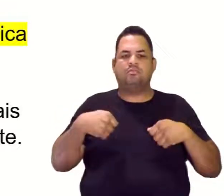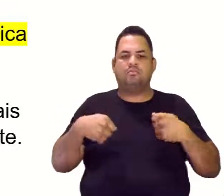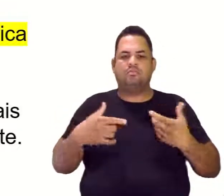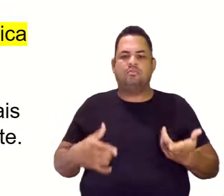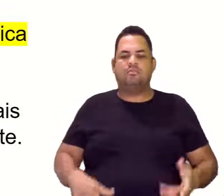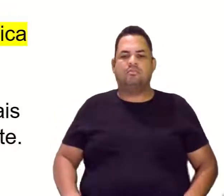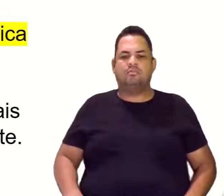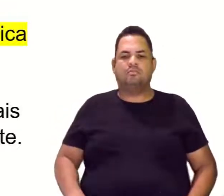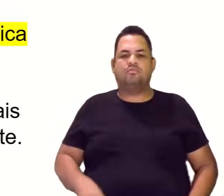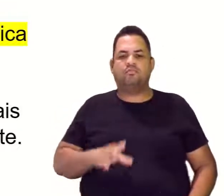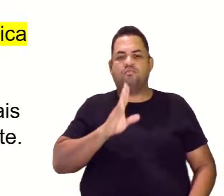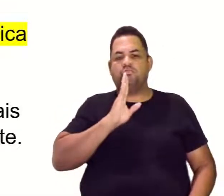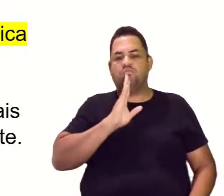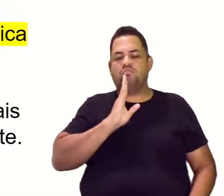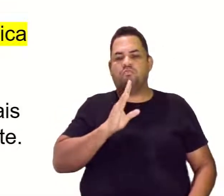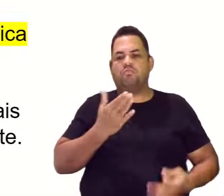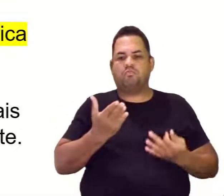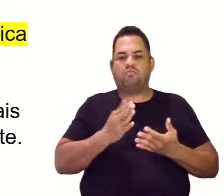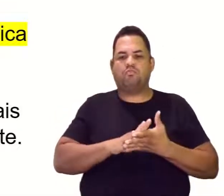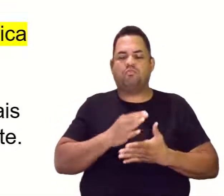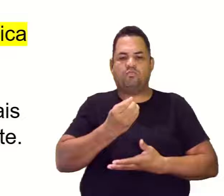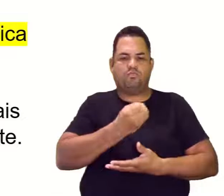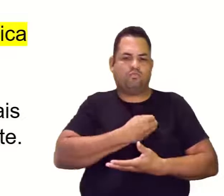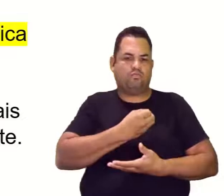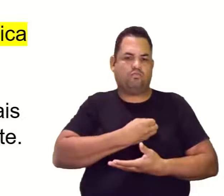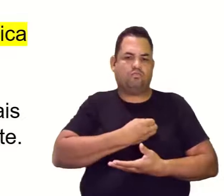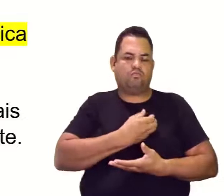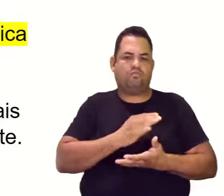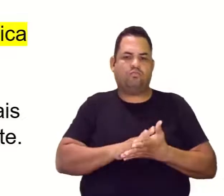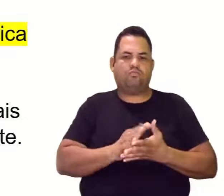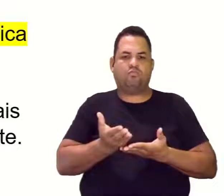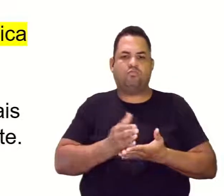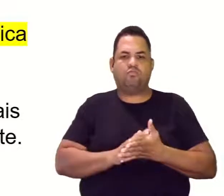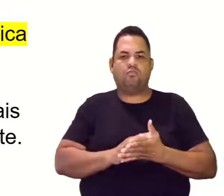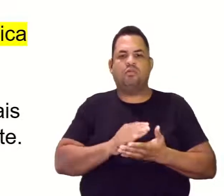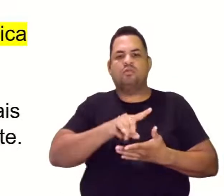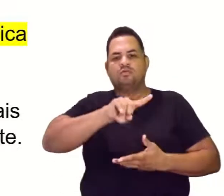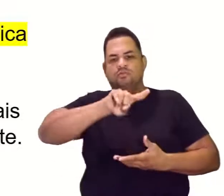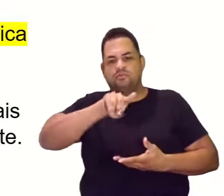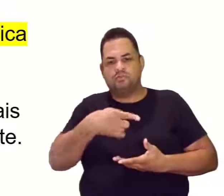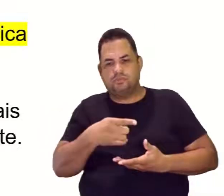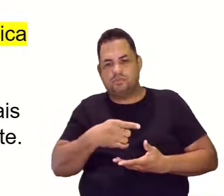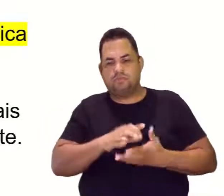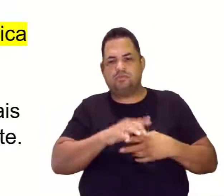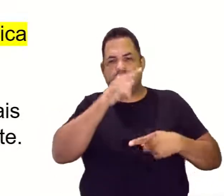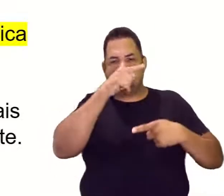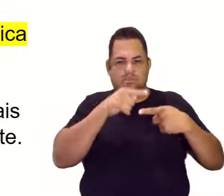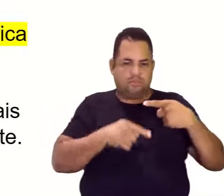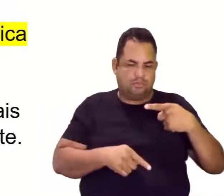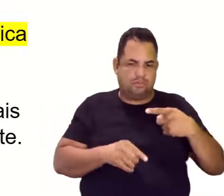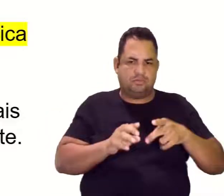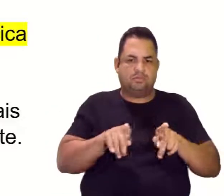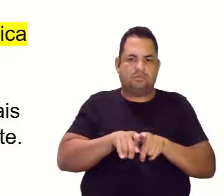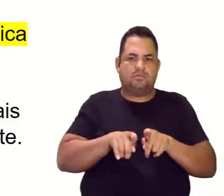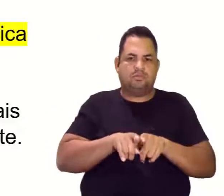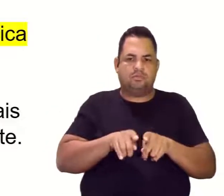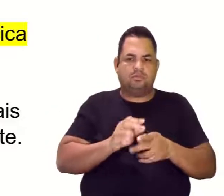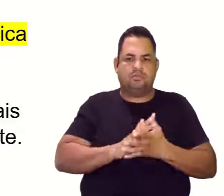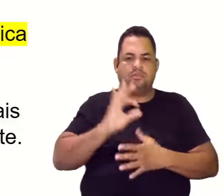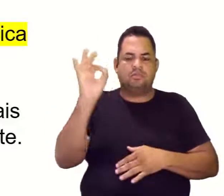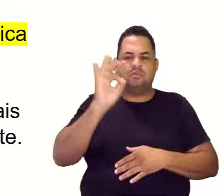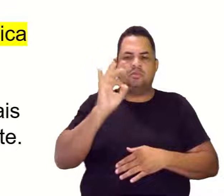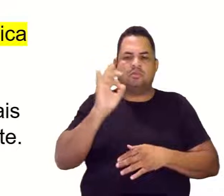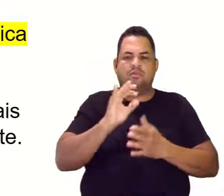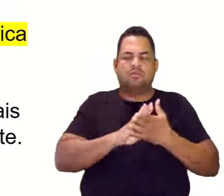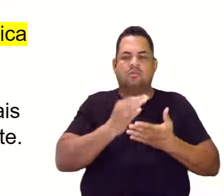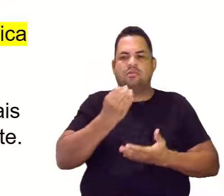precisamos reconhecer os números, tanto na forma decimal, como na forma fracionária, como na forma percentual,